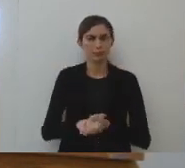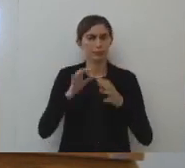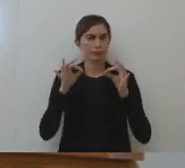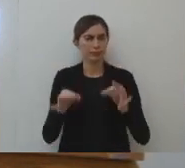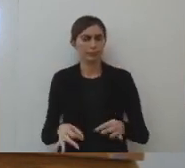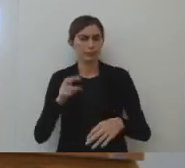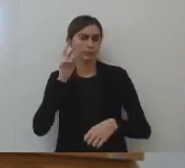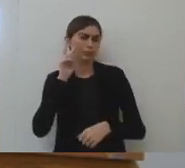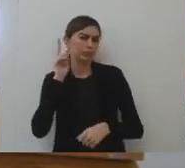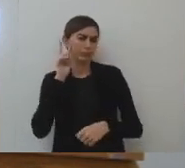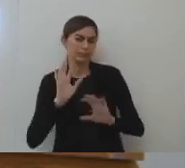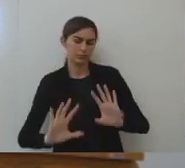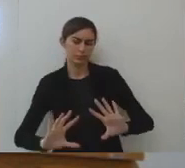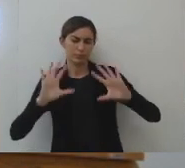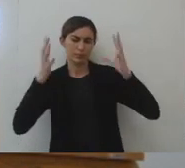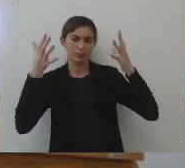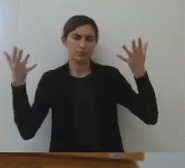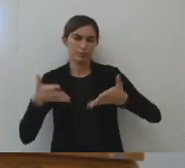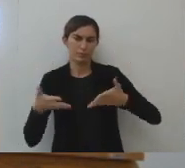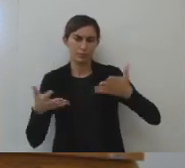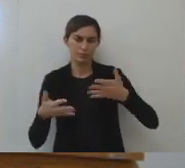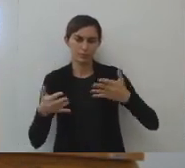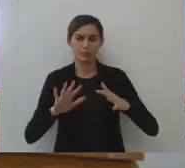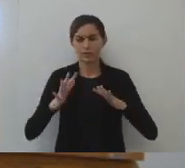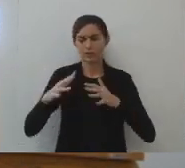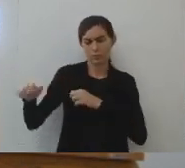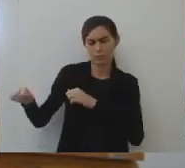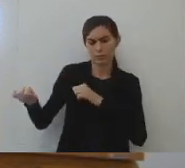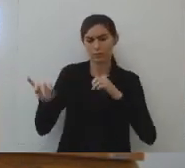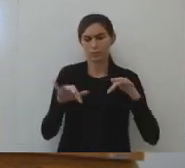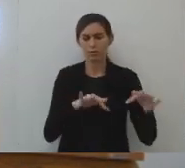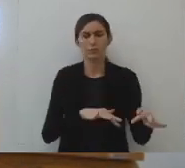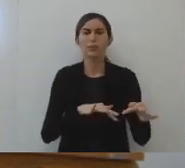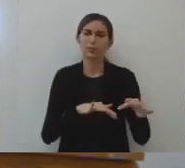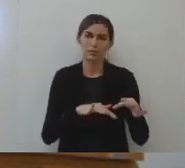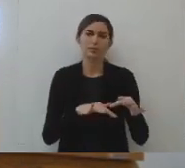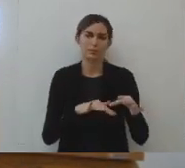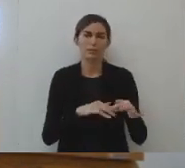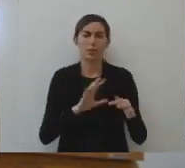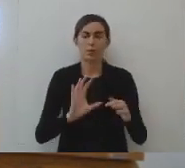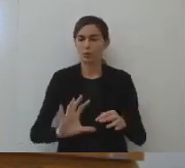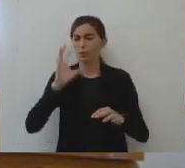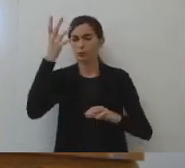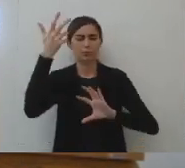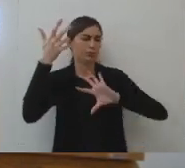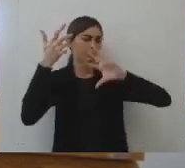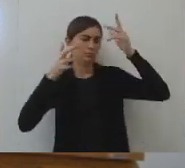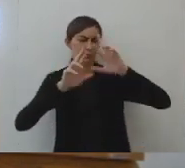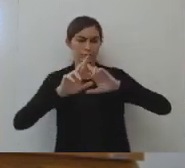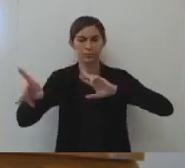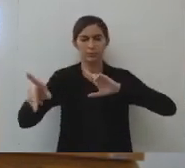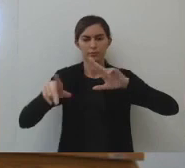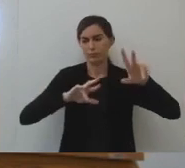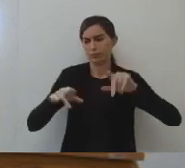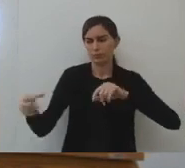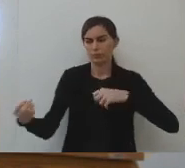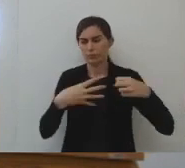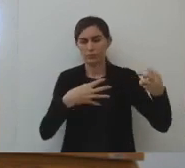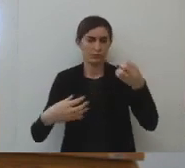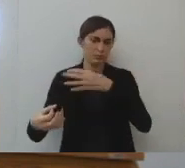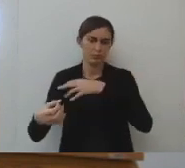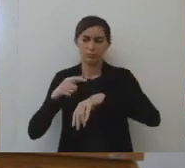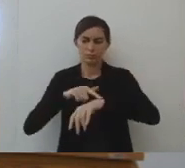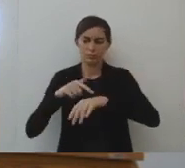Uma história que acontece hoje, se ela acontecer daqui a uma semana, ela vai acontecer de uma maneira diferente, porque é um novo tempo histórico,